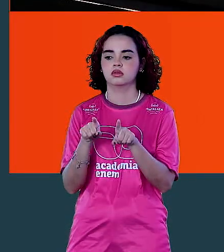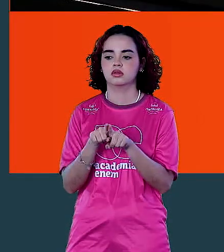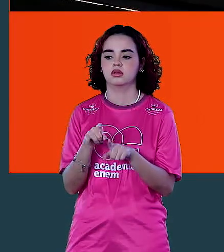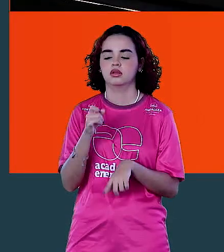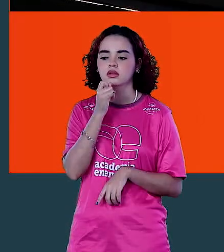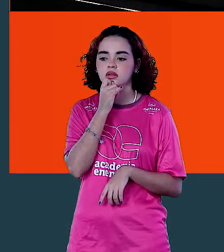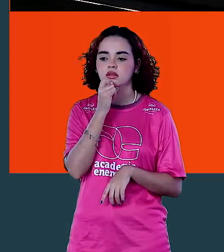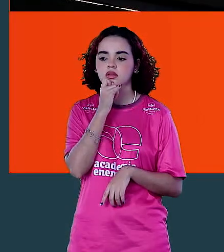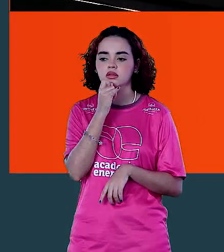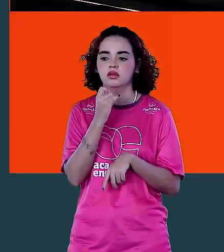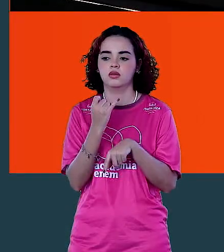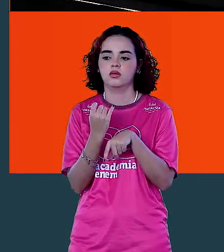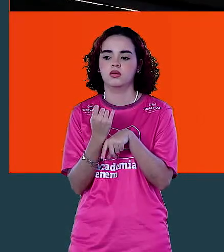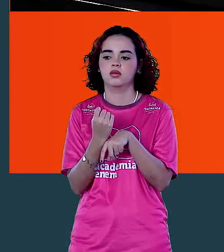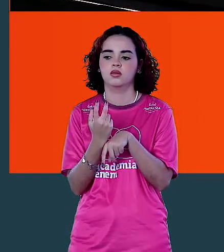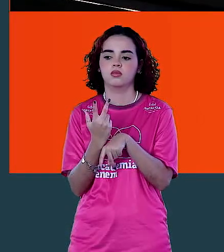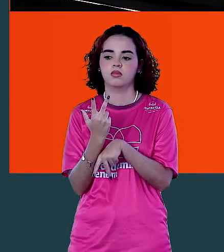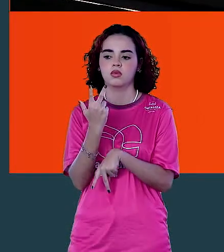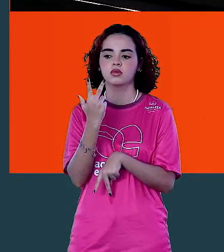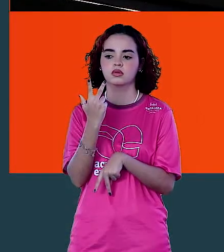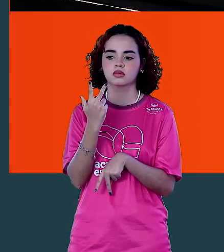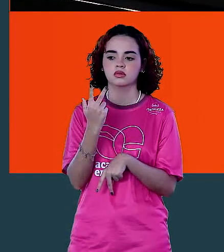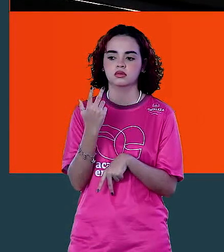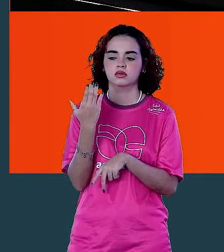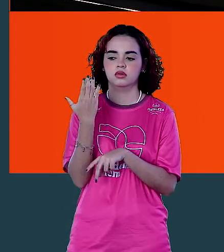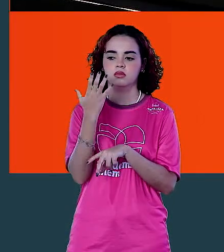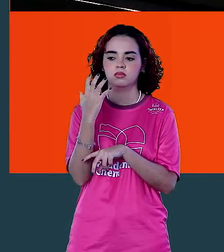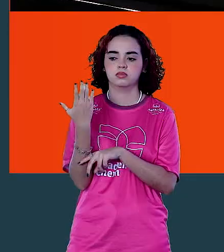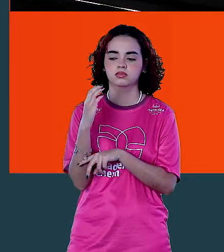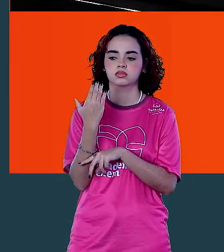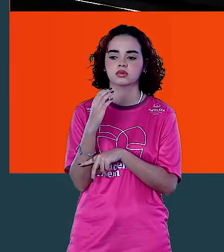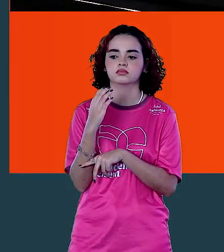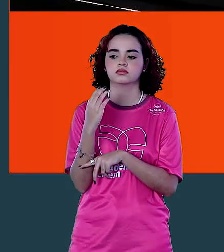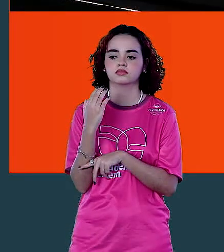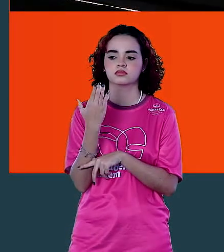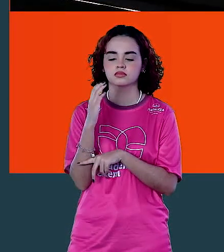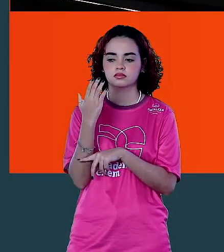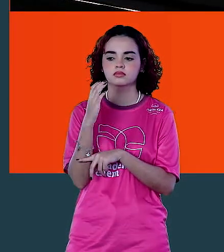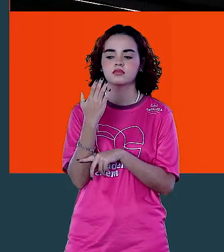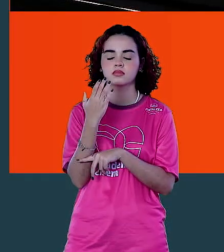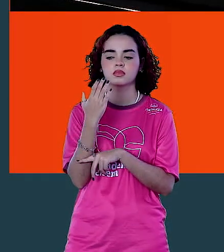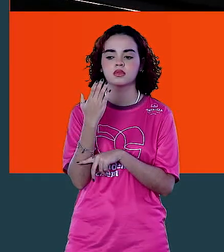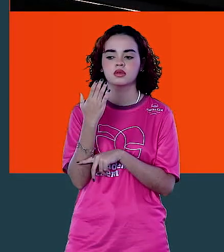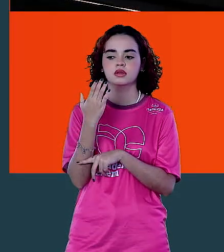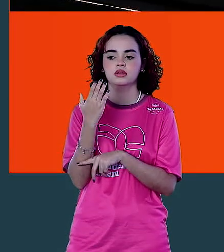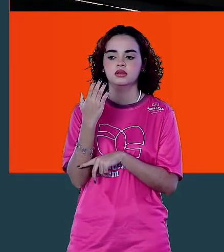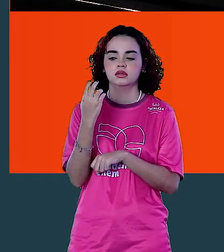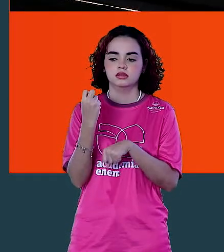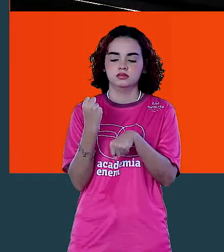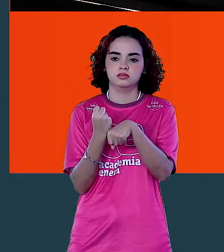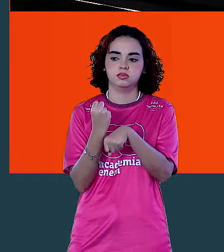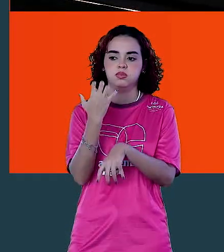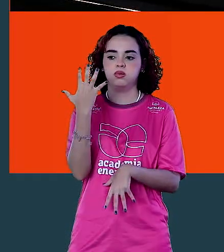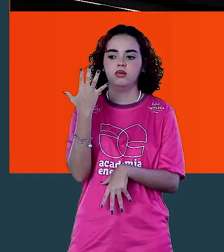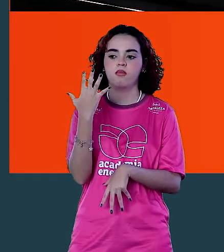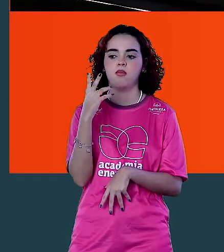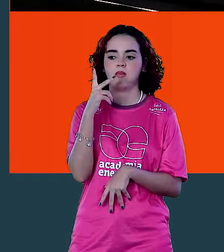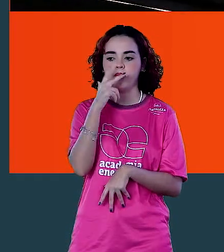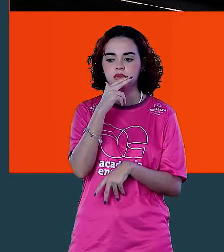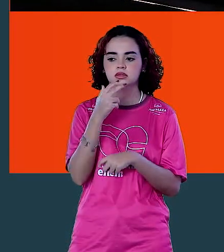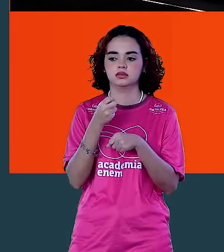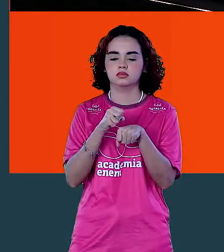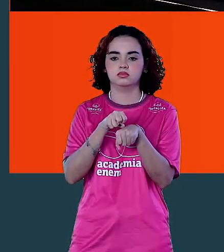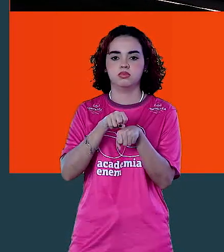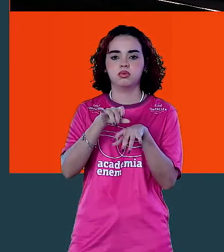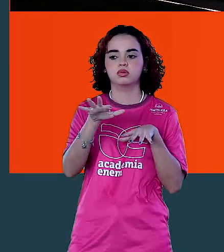ramificação, a cadeia sobe o ponto de ebulição dela. Só para ter noção, galera, o petróleo, ele tem cadeias